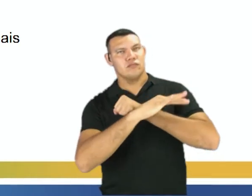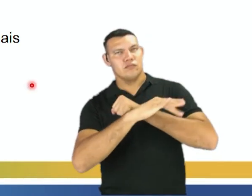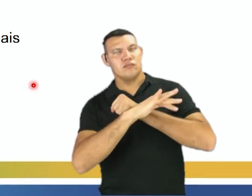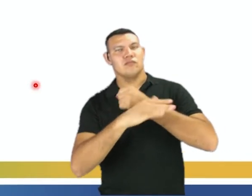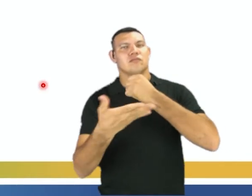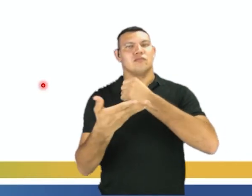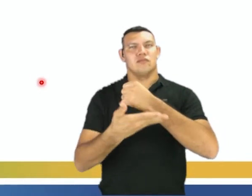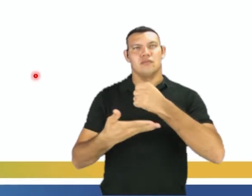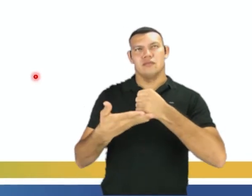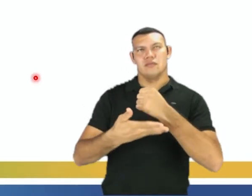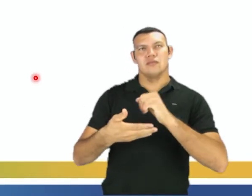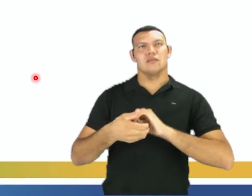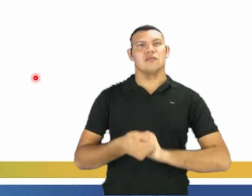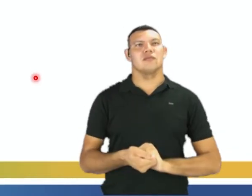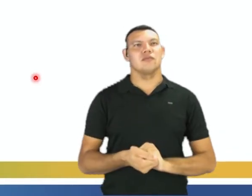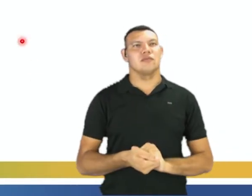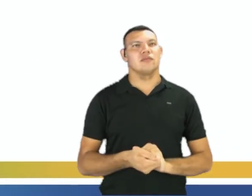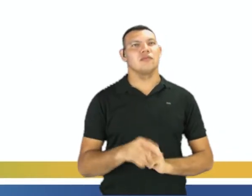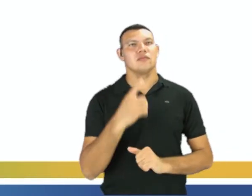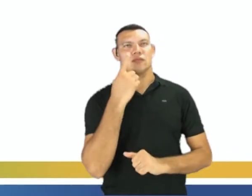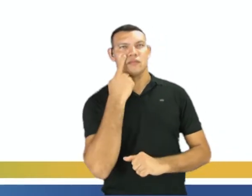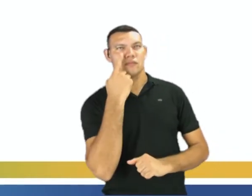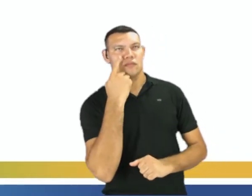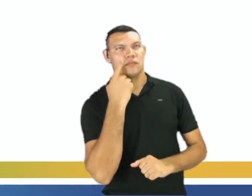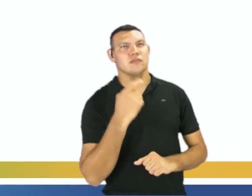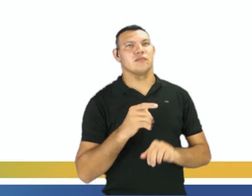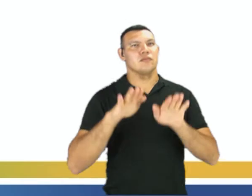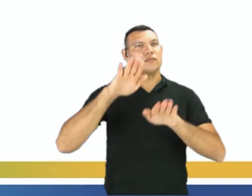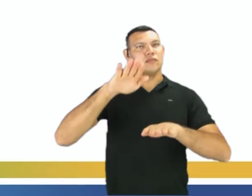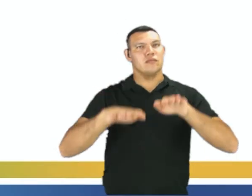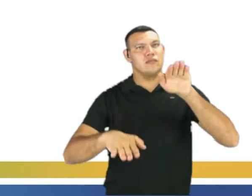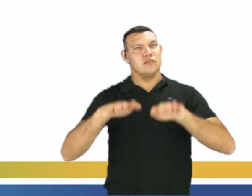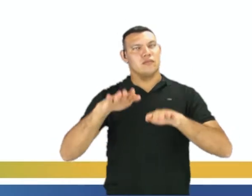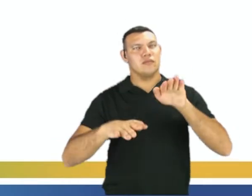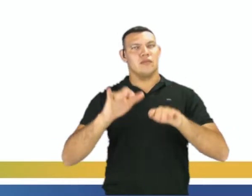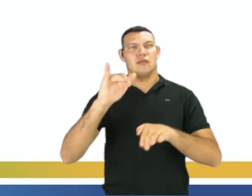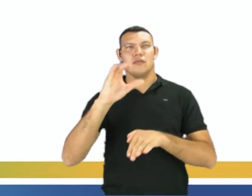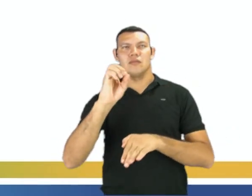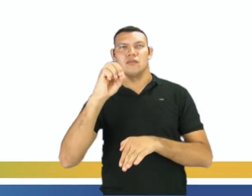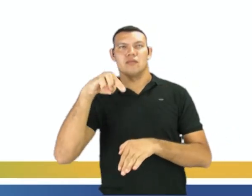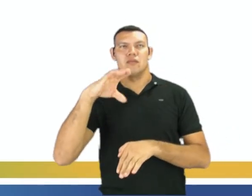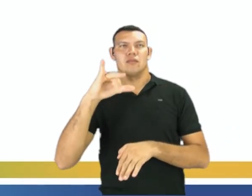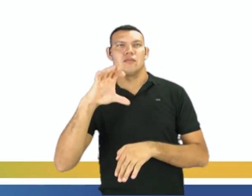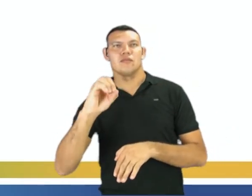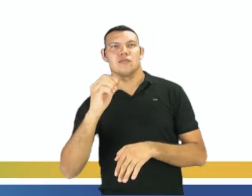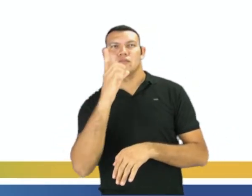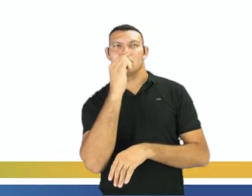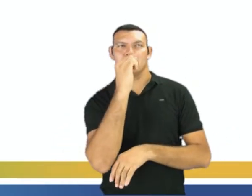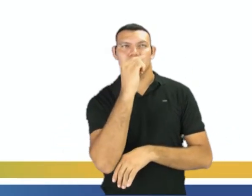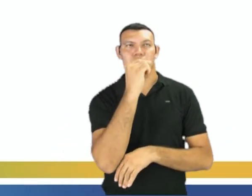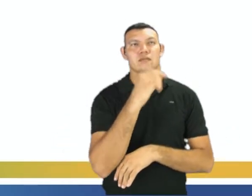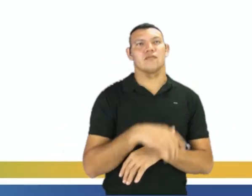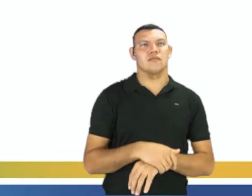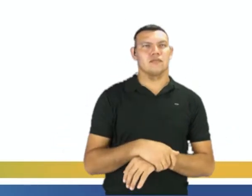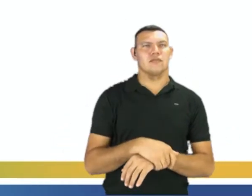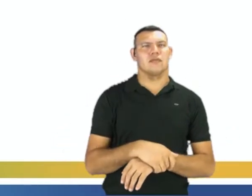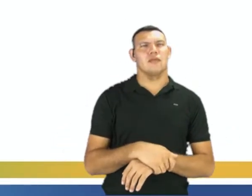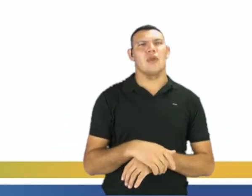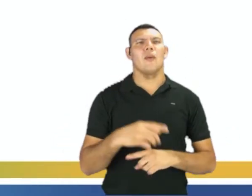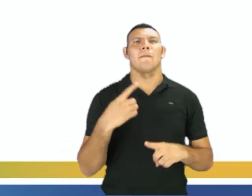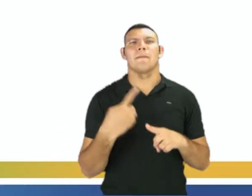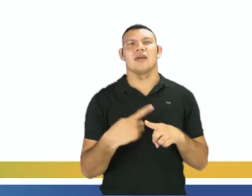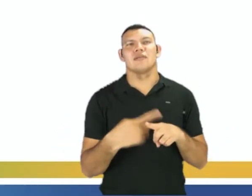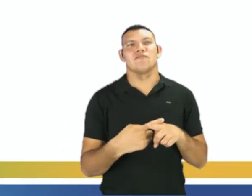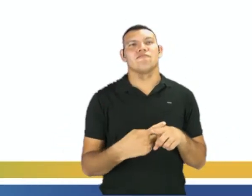e as bases. Então, nós temos aqui equilíbrio iônico da água. Então, a água é uma substância bem especial. Por